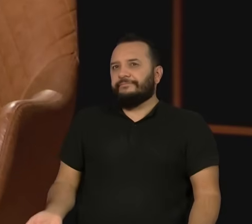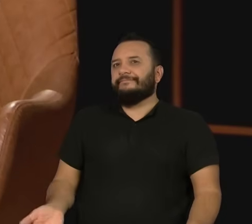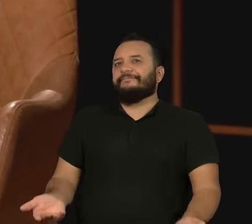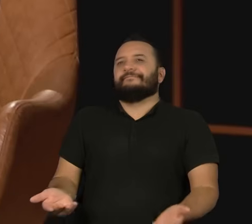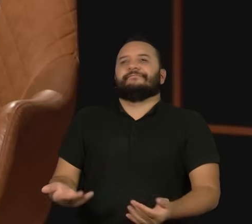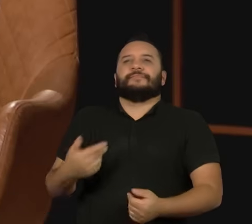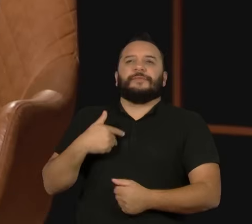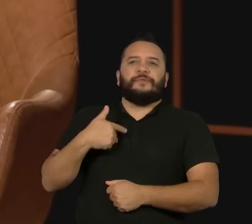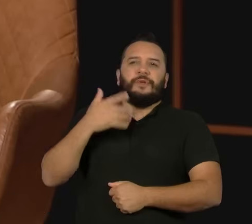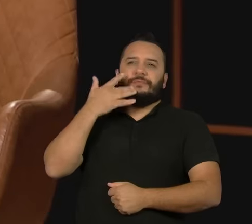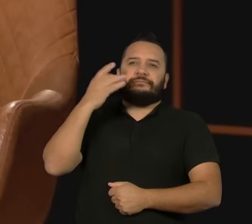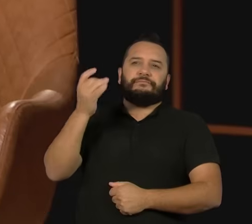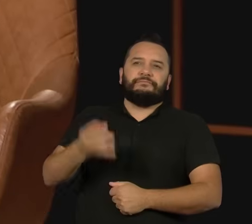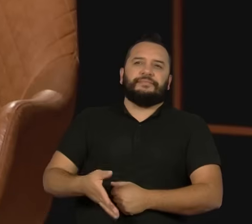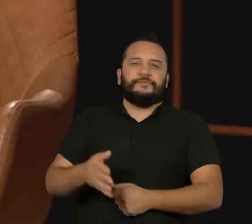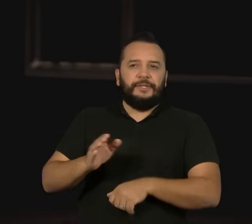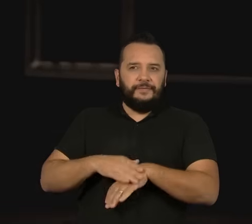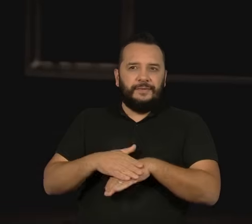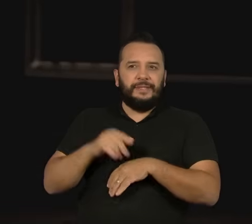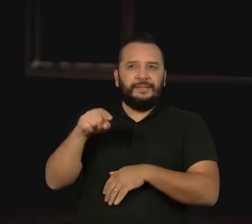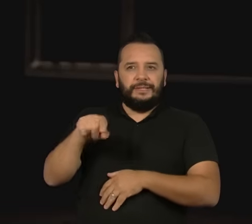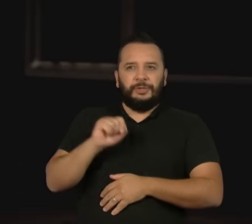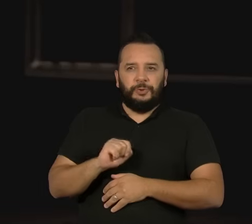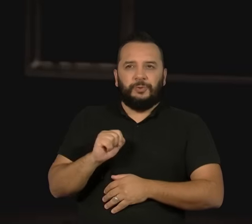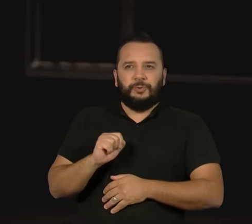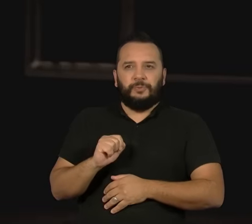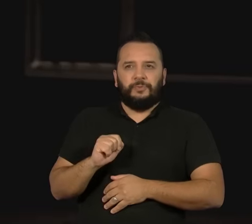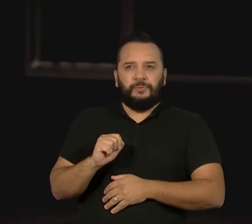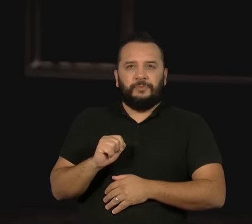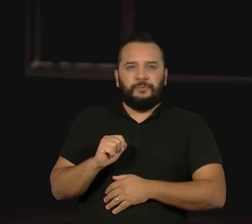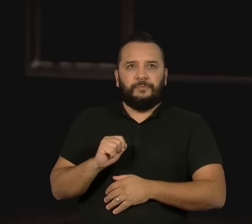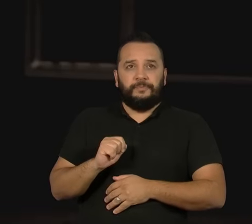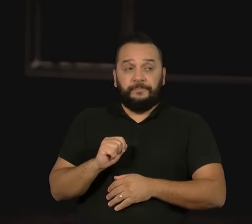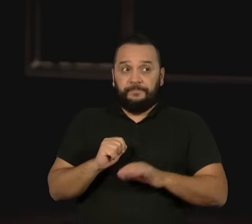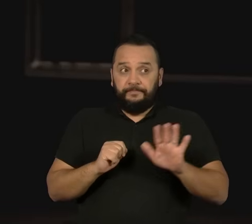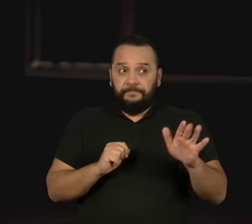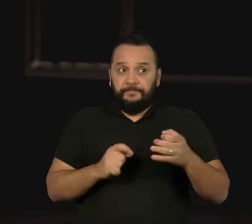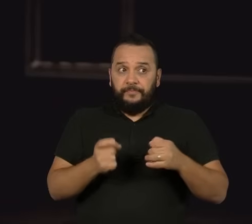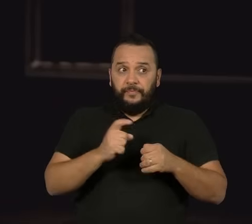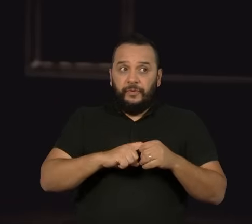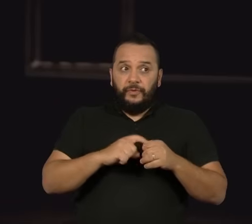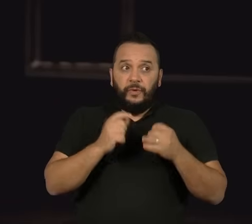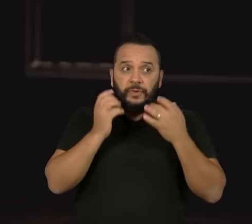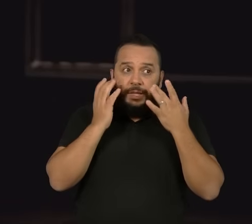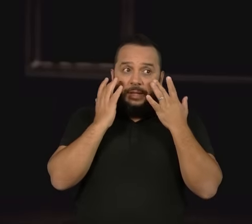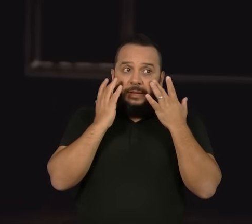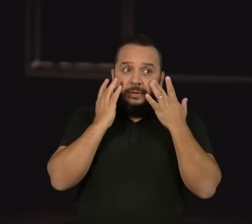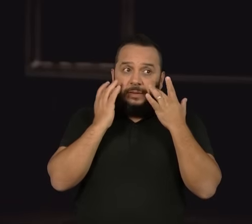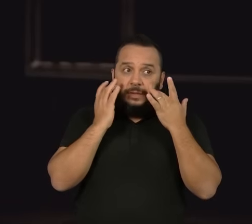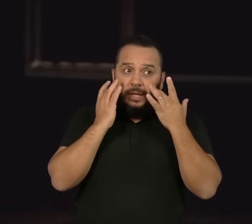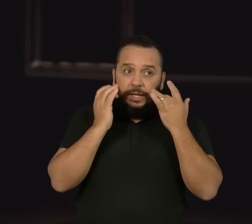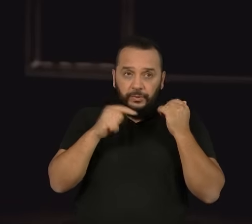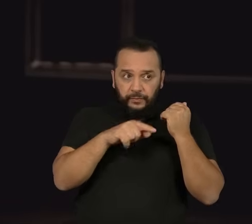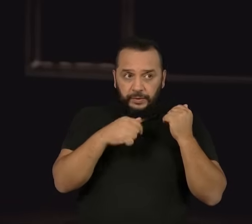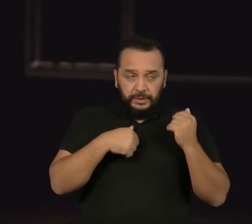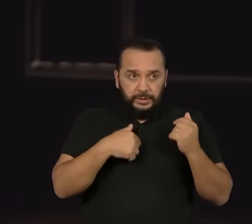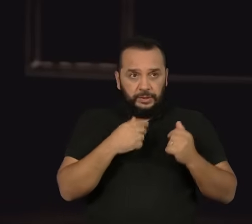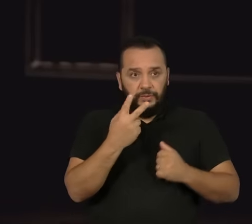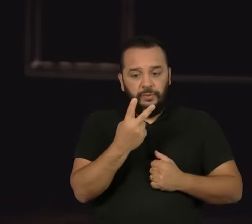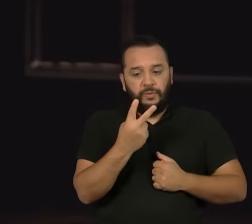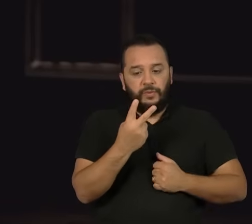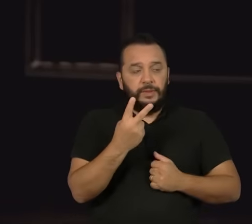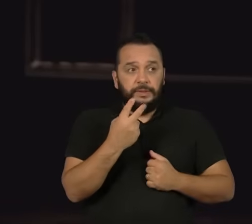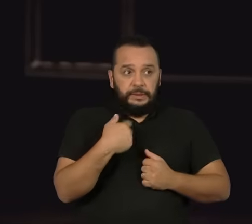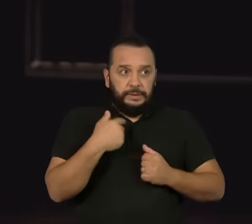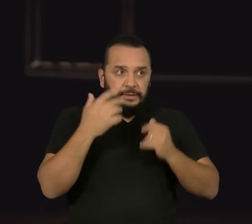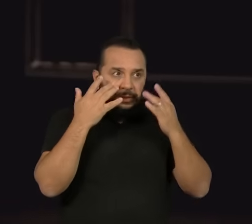muito gostoso de fazer, sabe? Bom, voltando ao teatro. Você atuou em 2 peças que são clássicos aí da